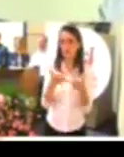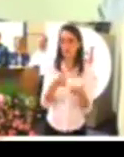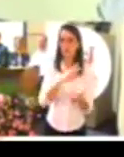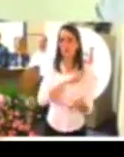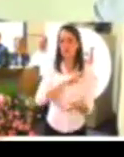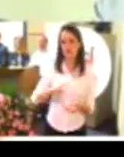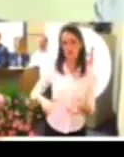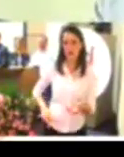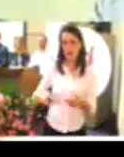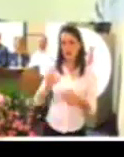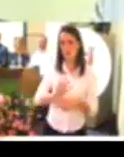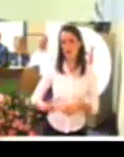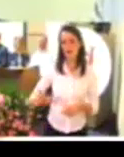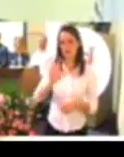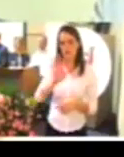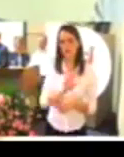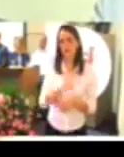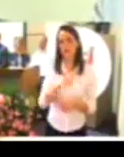câmaras adjacentes.